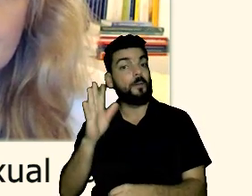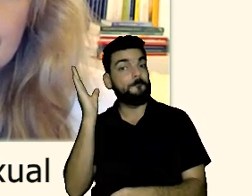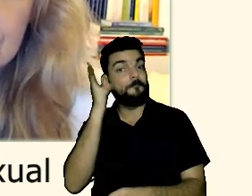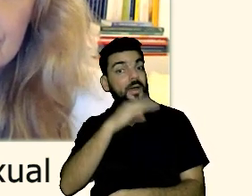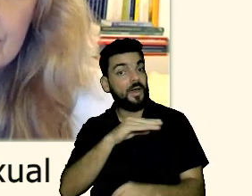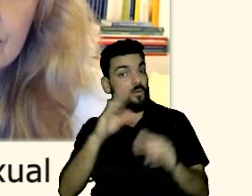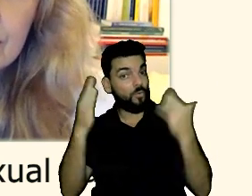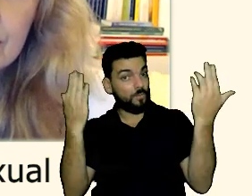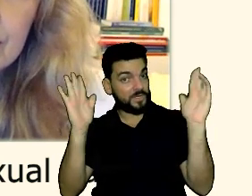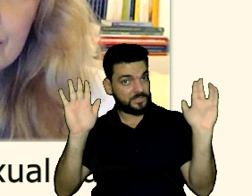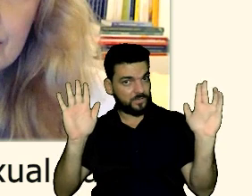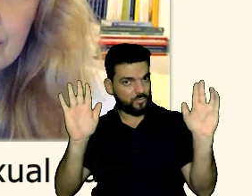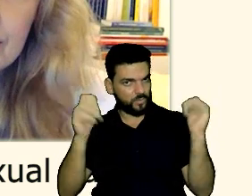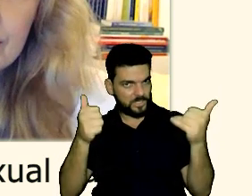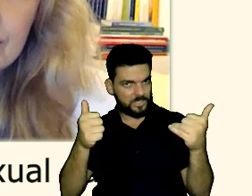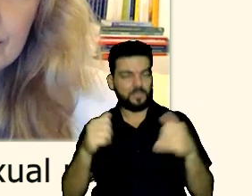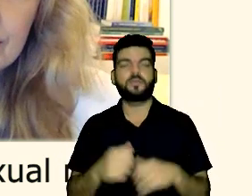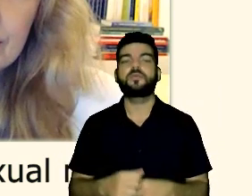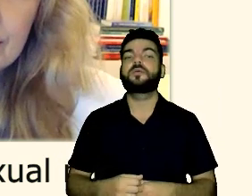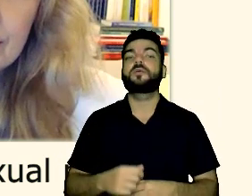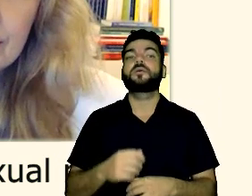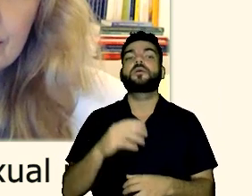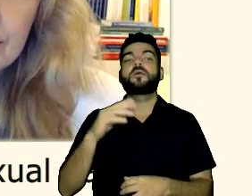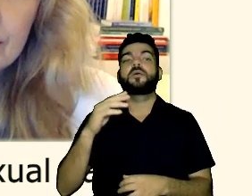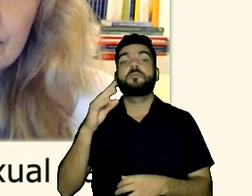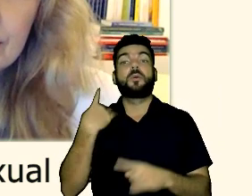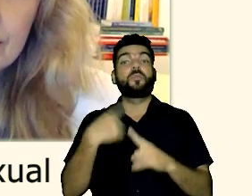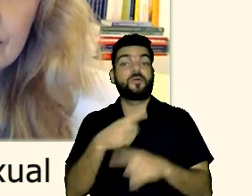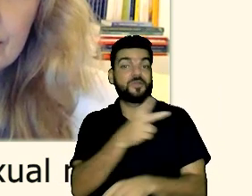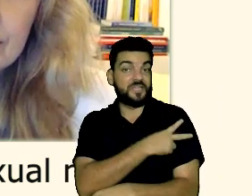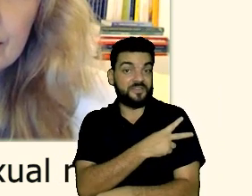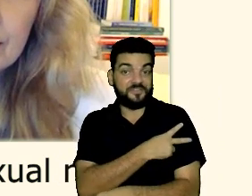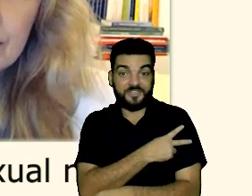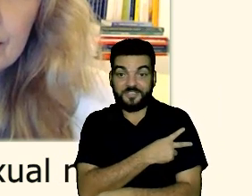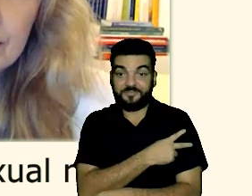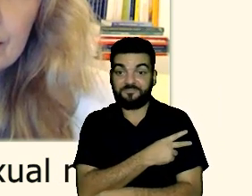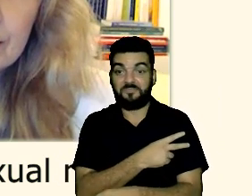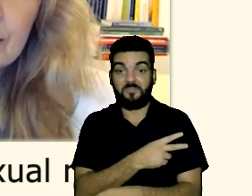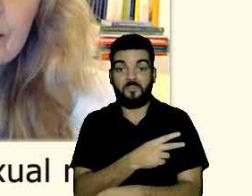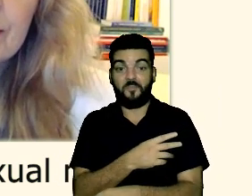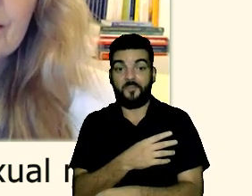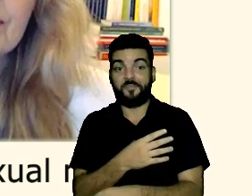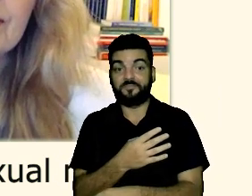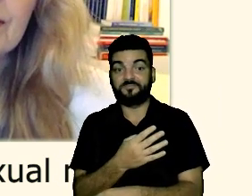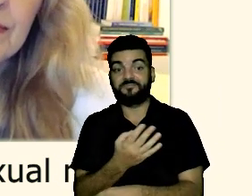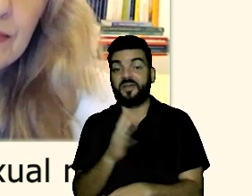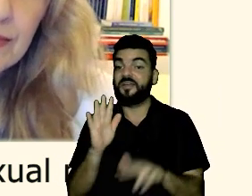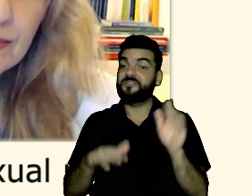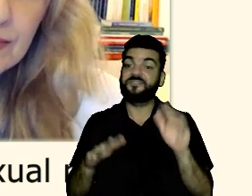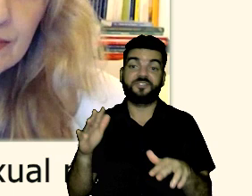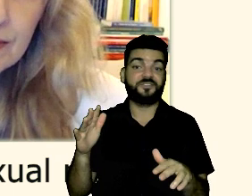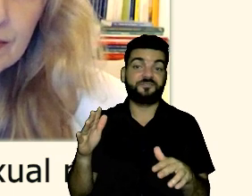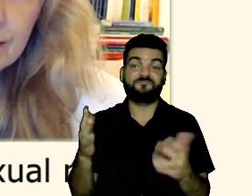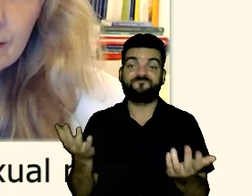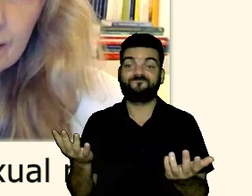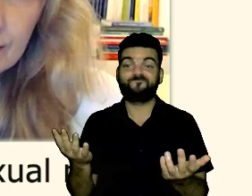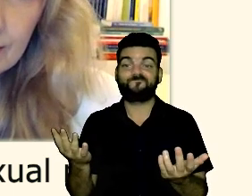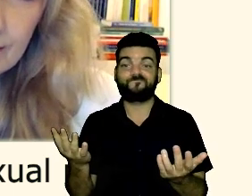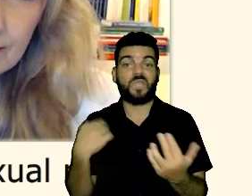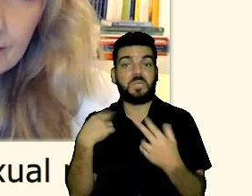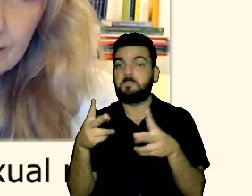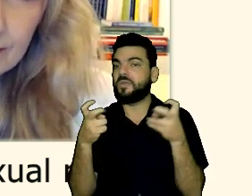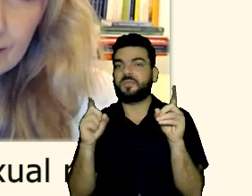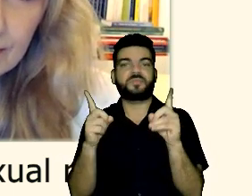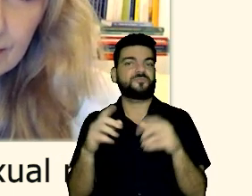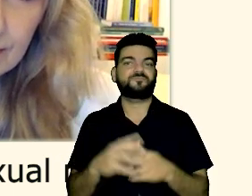abusivos, e vamos botar entre aspas esses chefes abusivos, no sentido de que esses chefes... na